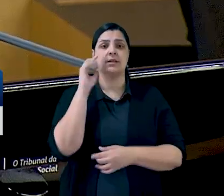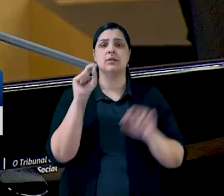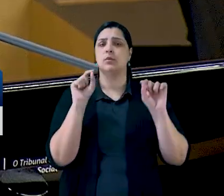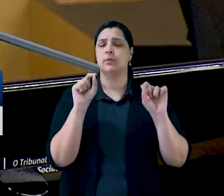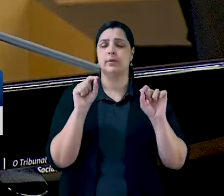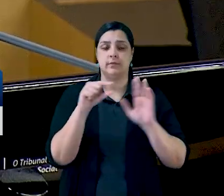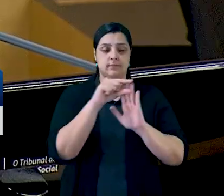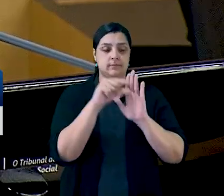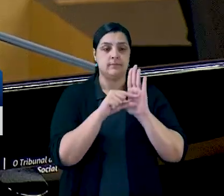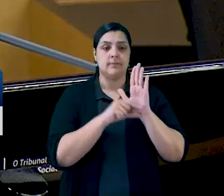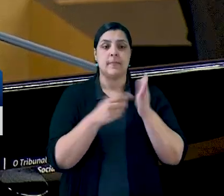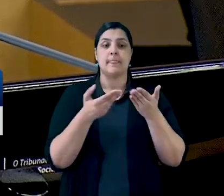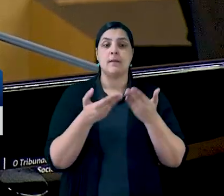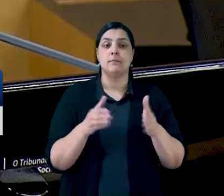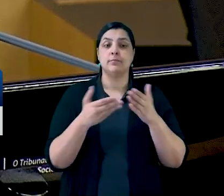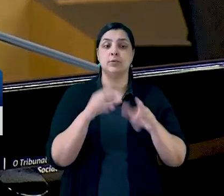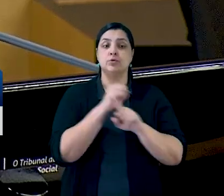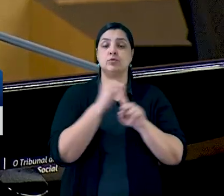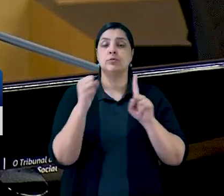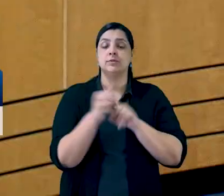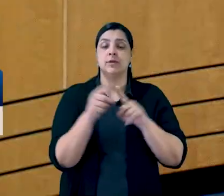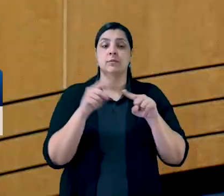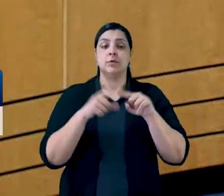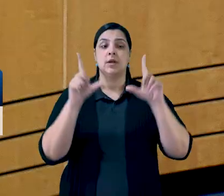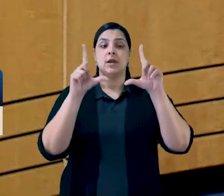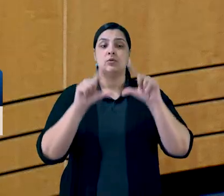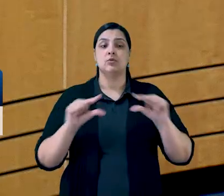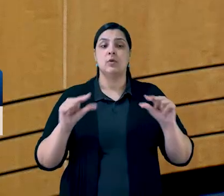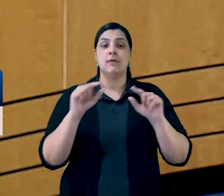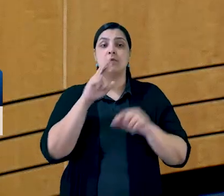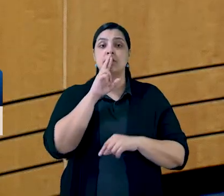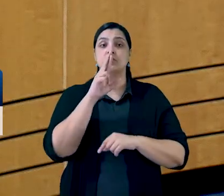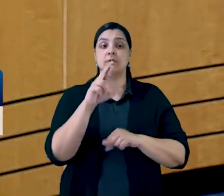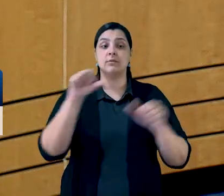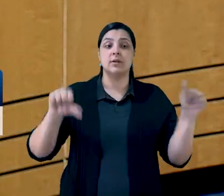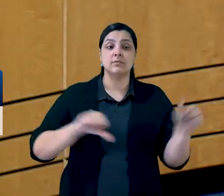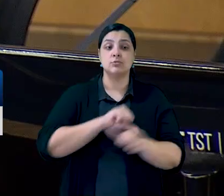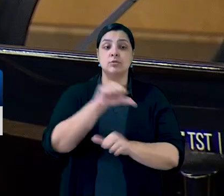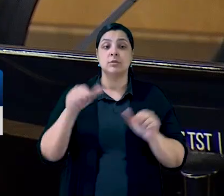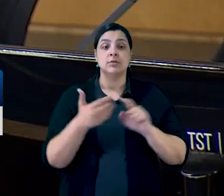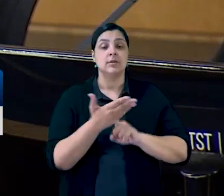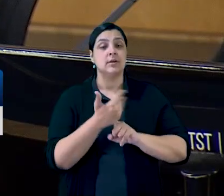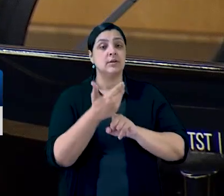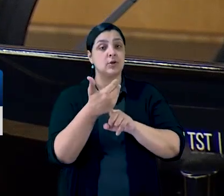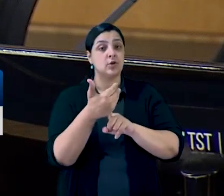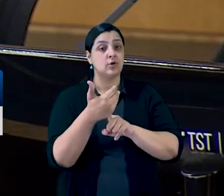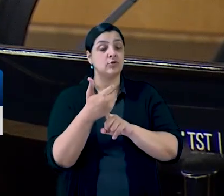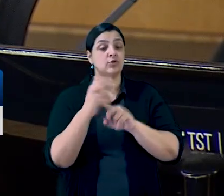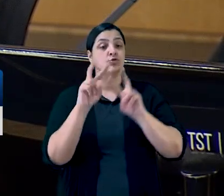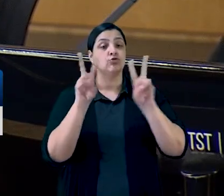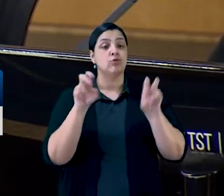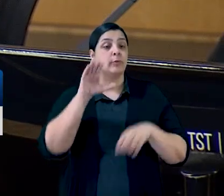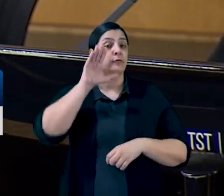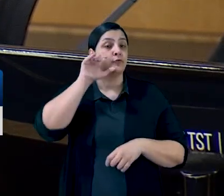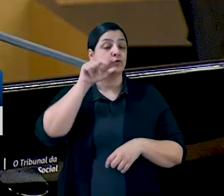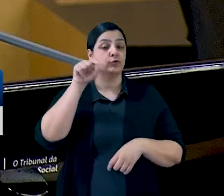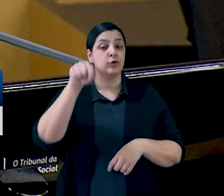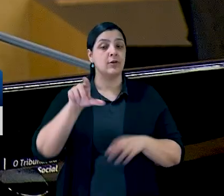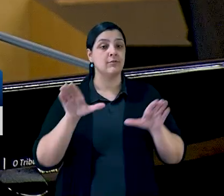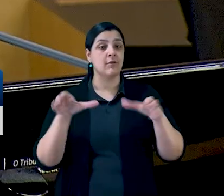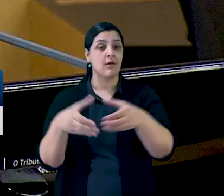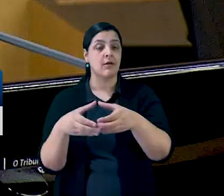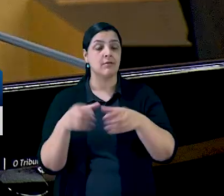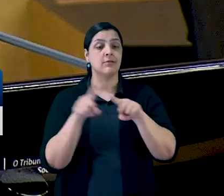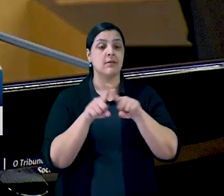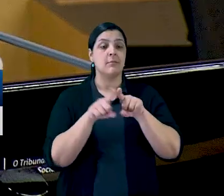a norma cria mecanismos de compensação social que amenizam o impacto das mudanças tecnológicas sobre os trabalhadores e